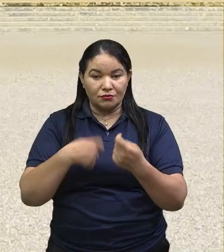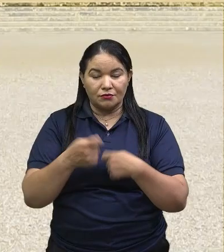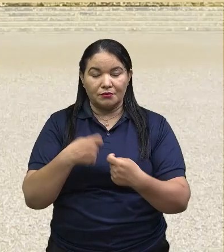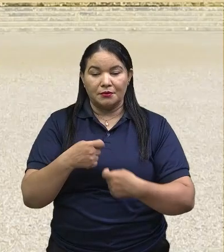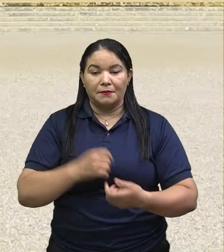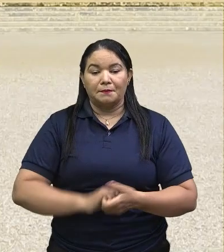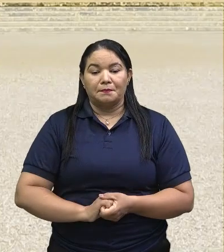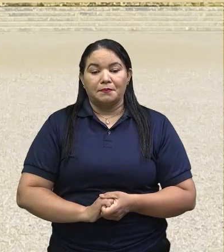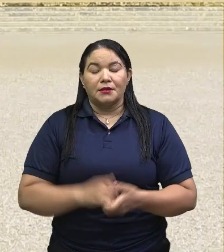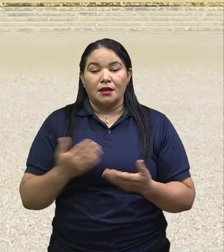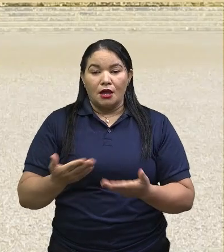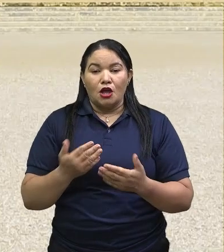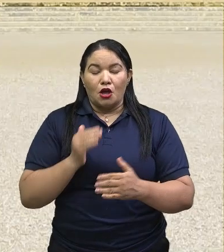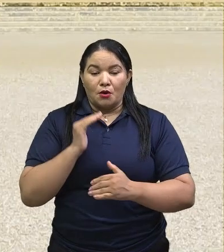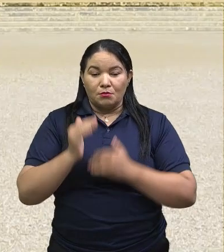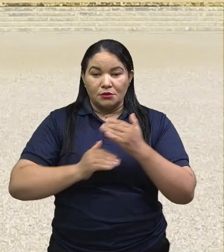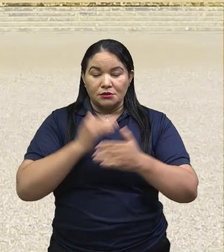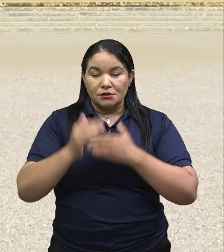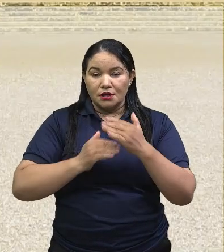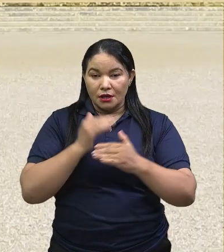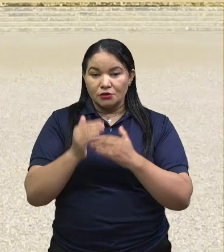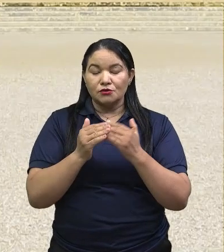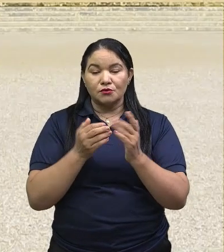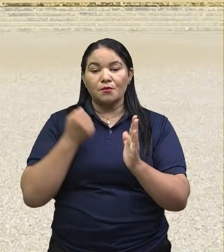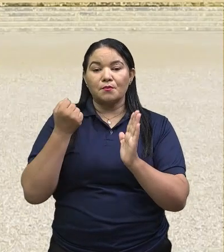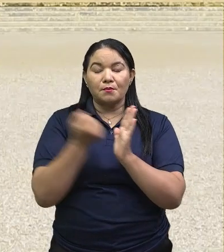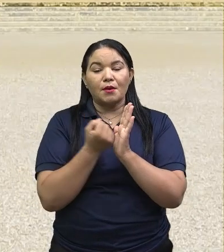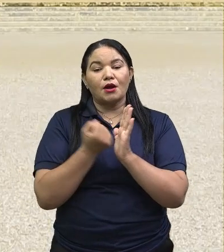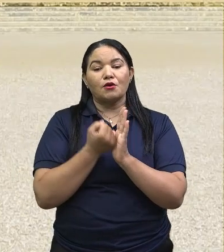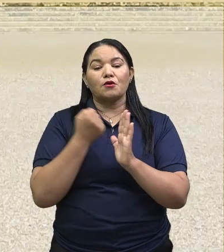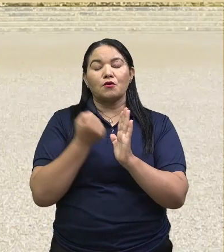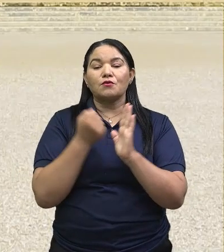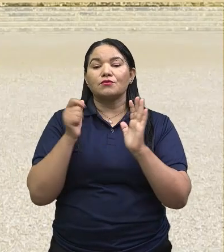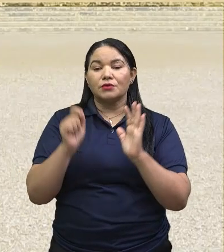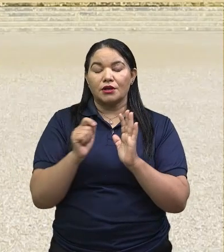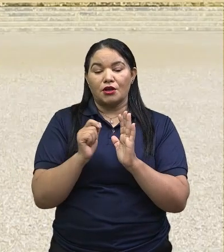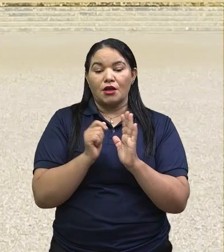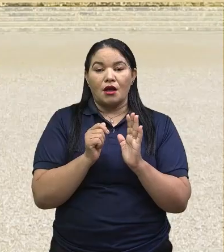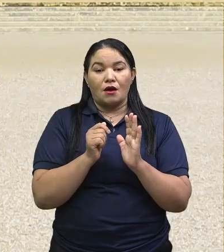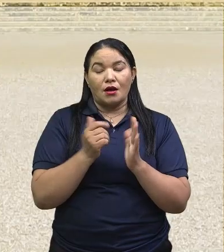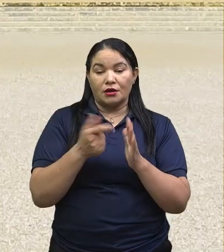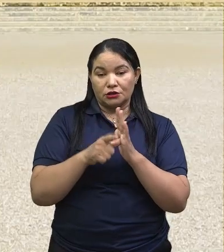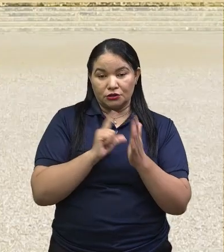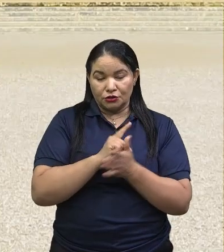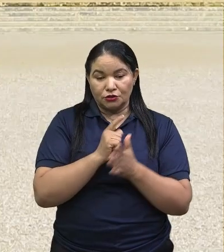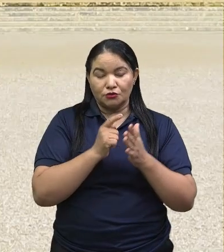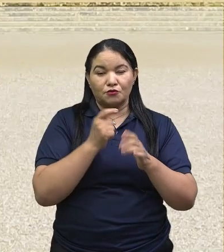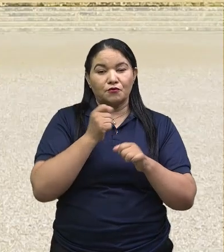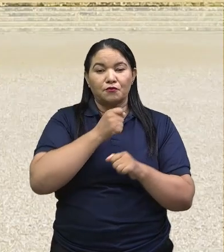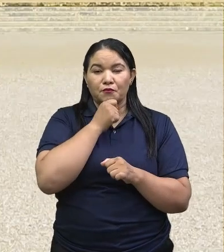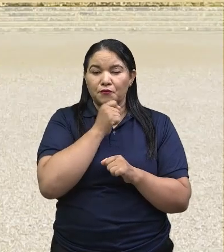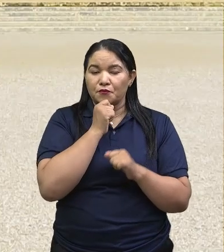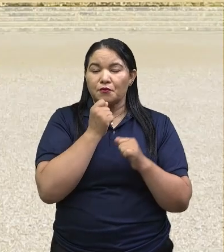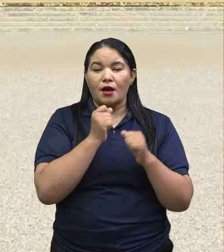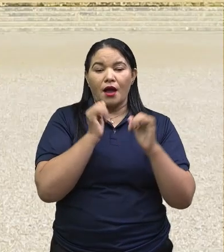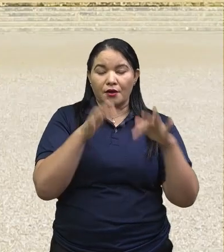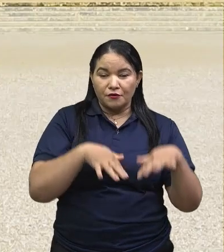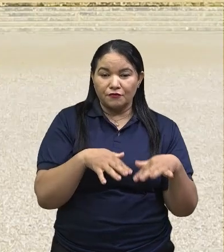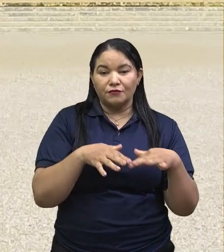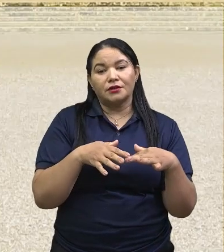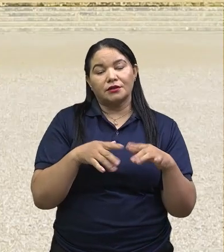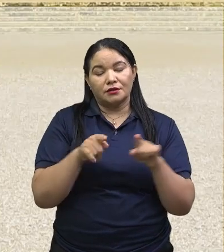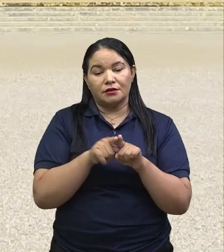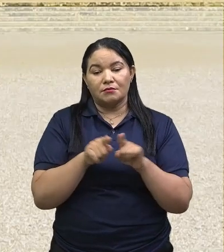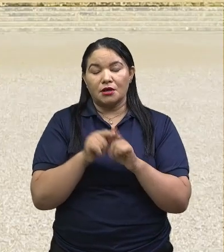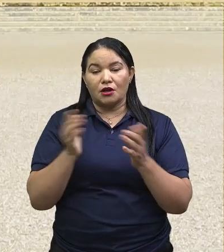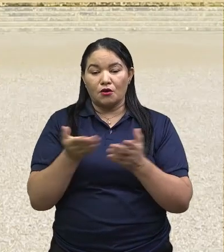econômica. Esse processo marcou o fim do antigo regime e teve consequências